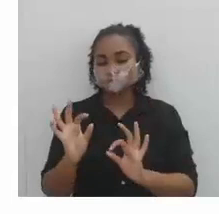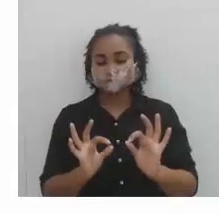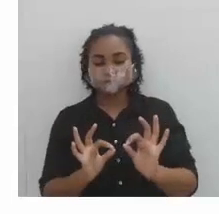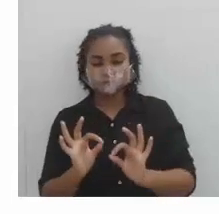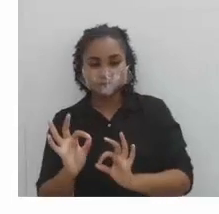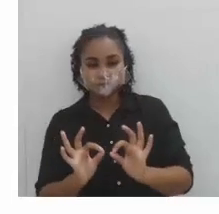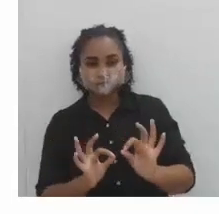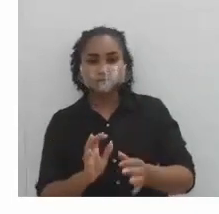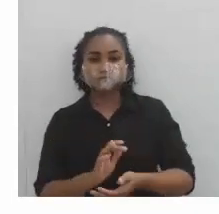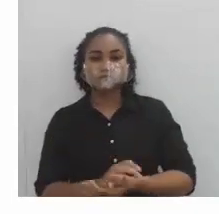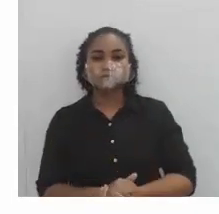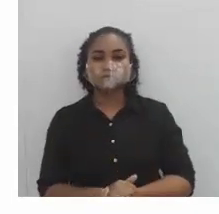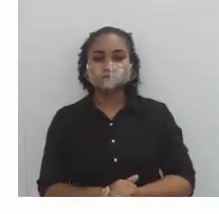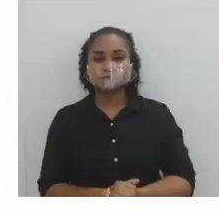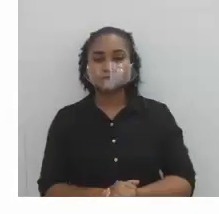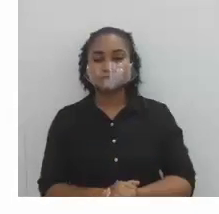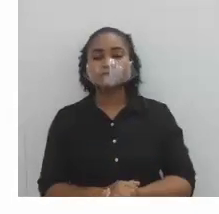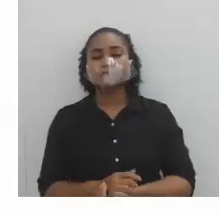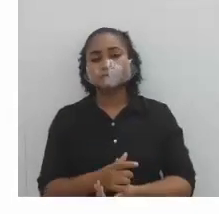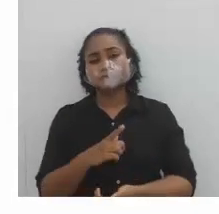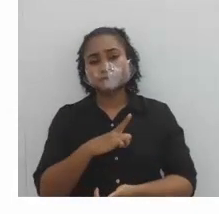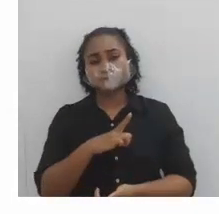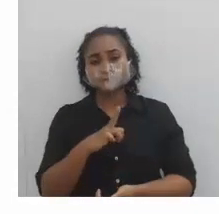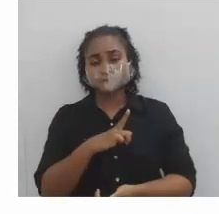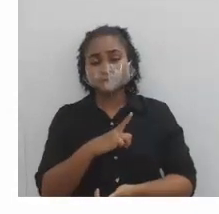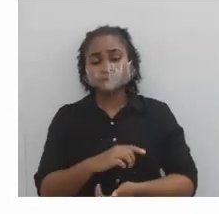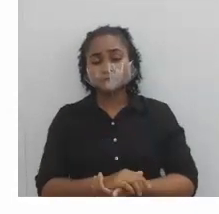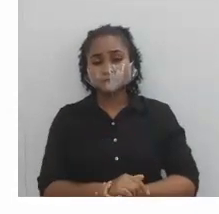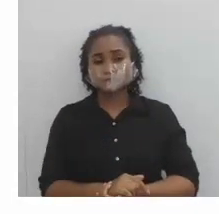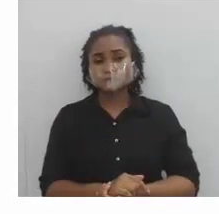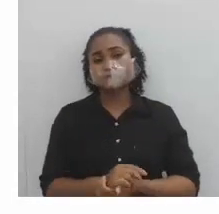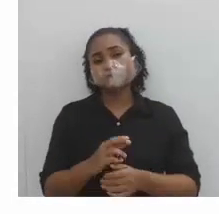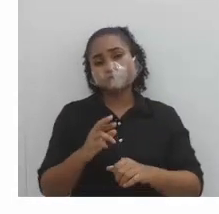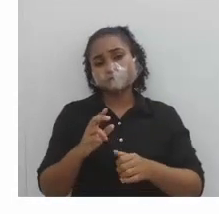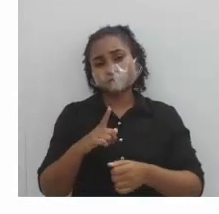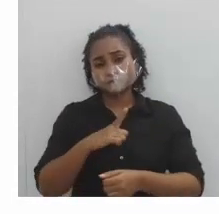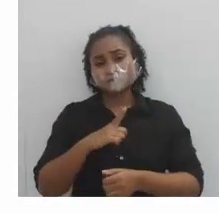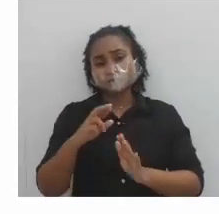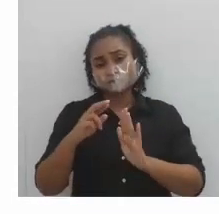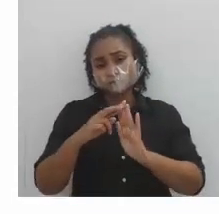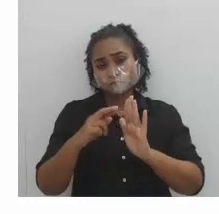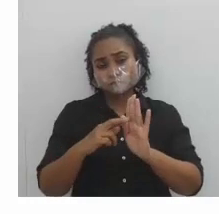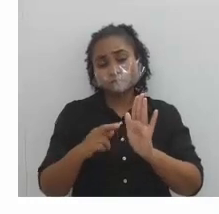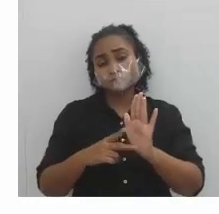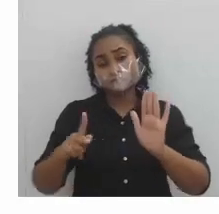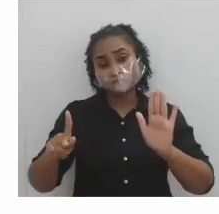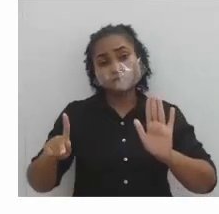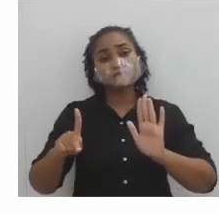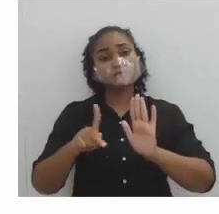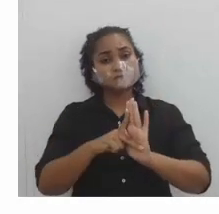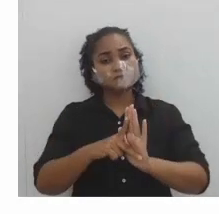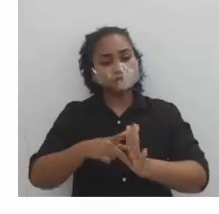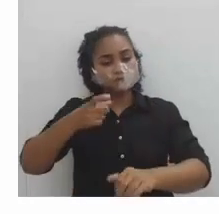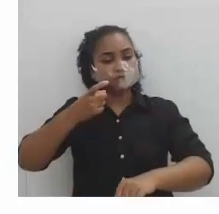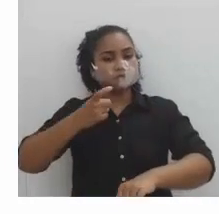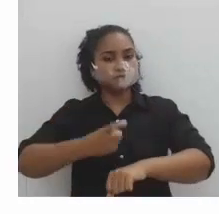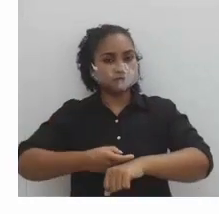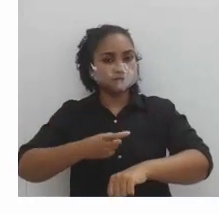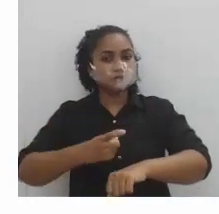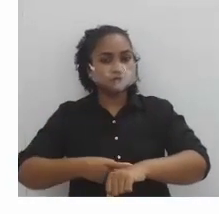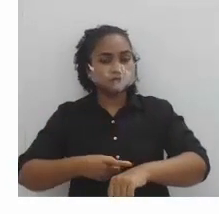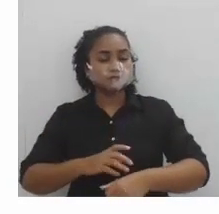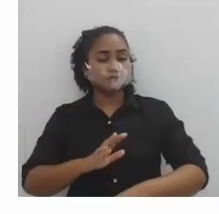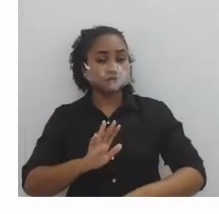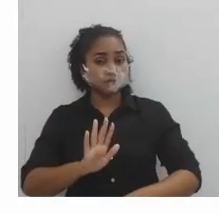organização e ele tem as suas regras próprias e fixas. Ou